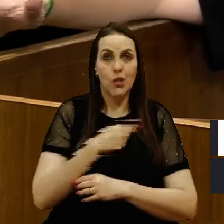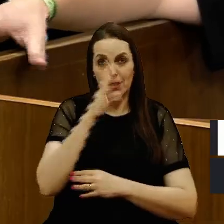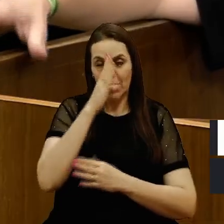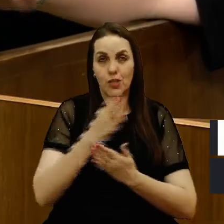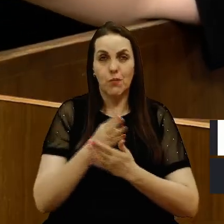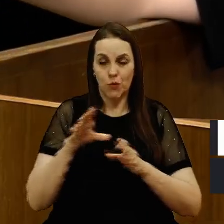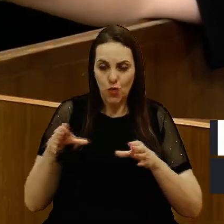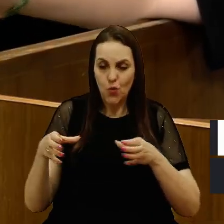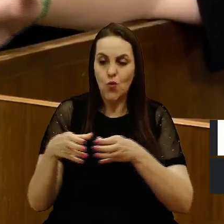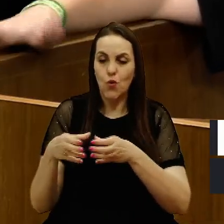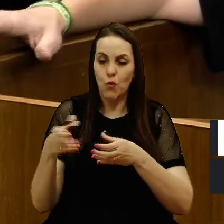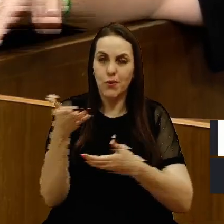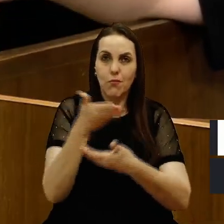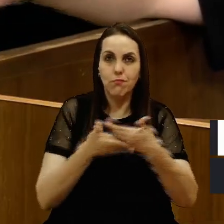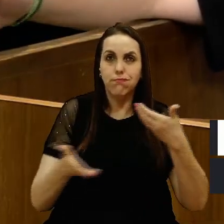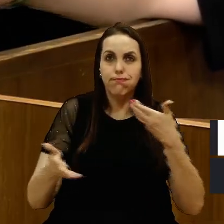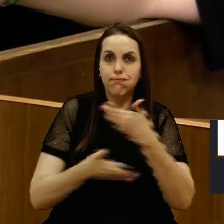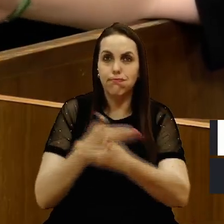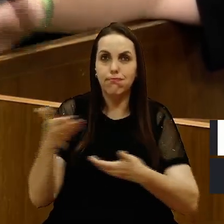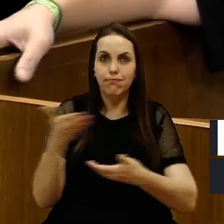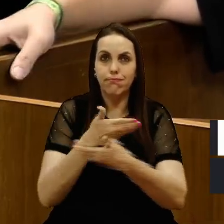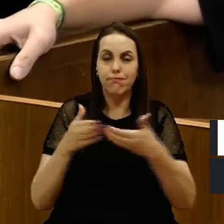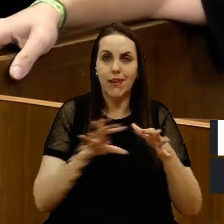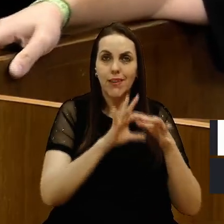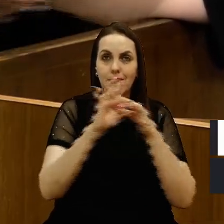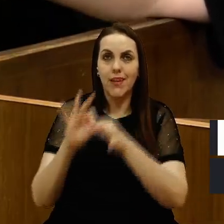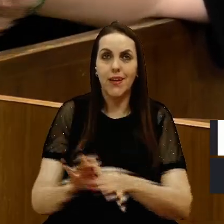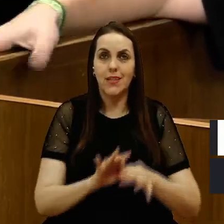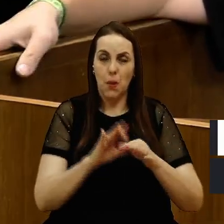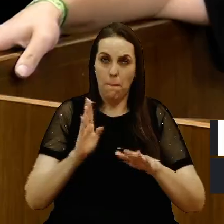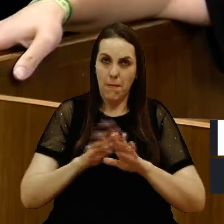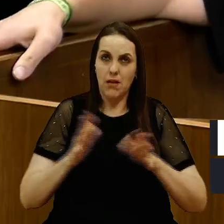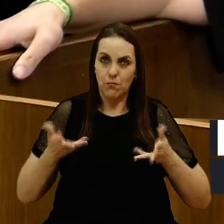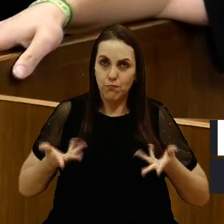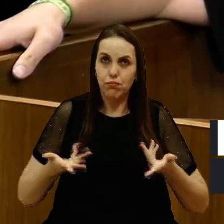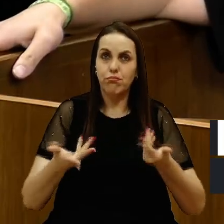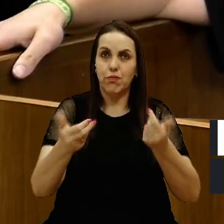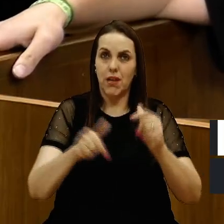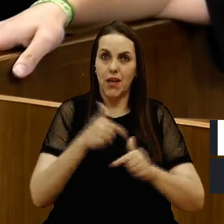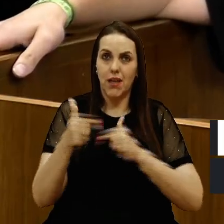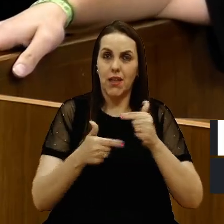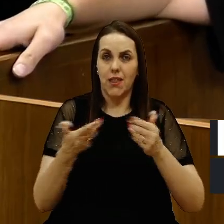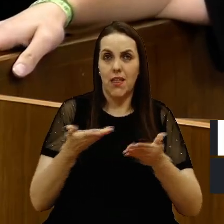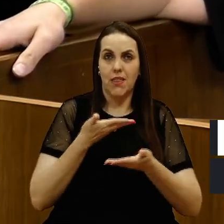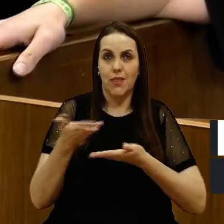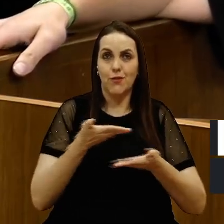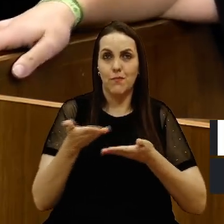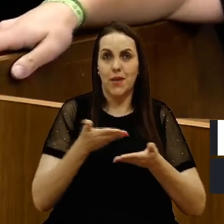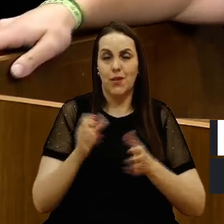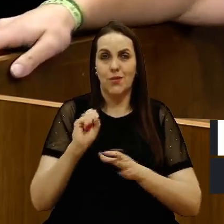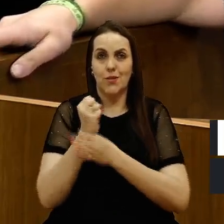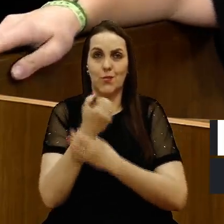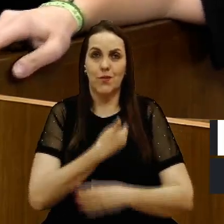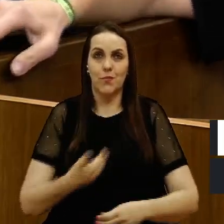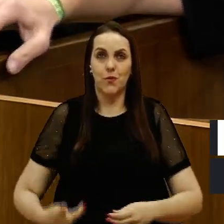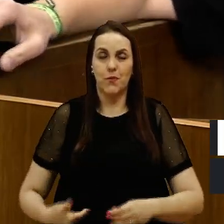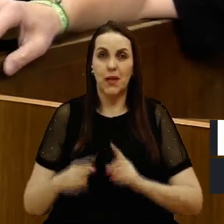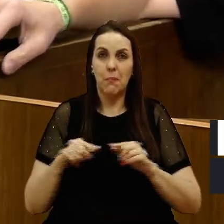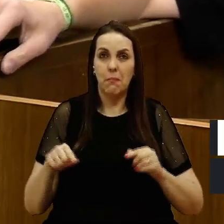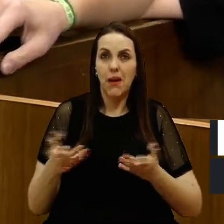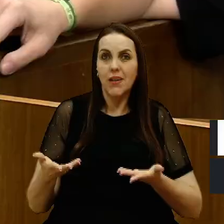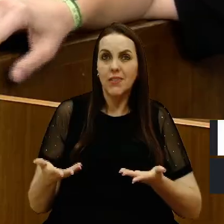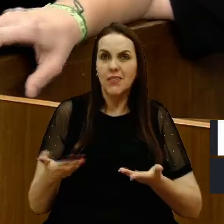precisam dialogar, ter integração para que a gente possa ter, sim, uma efetividade maior do nosso sistema de segurança pública. Agora, deixo